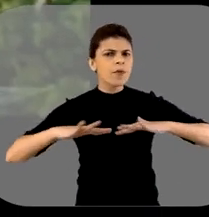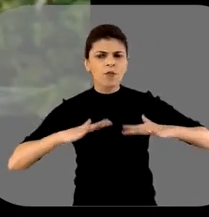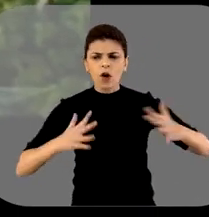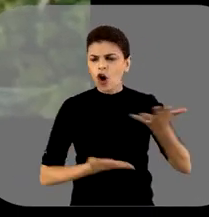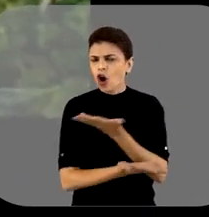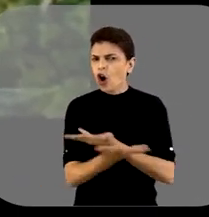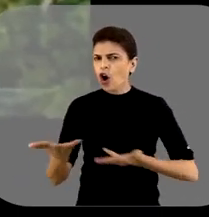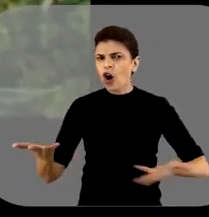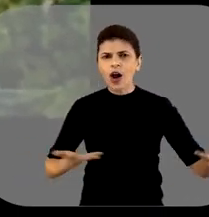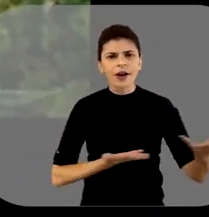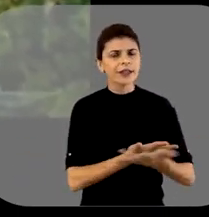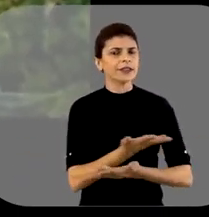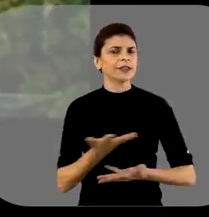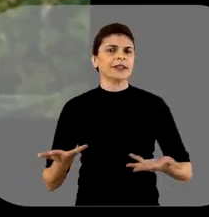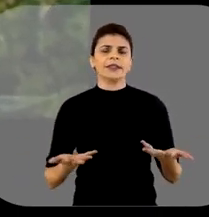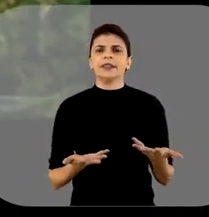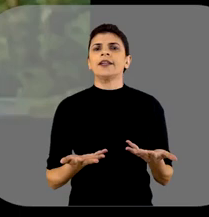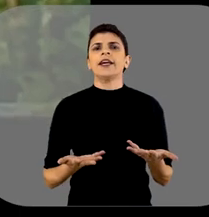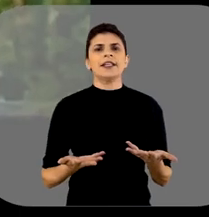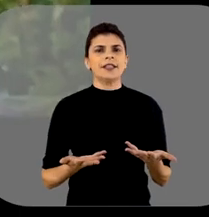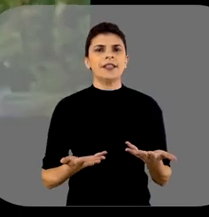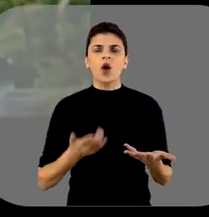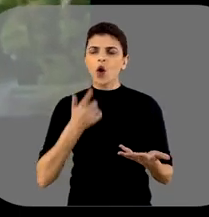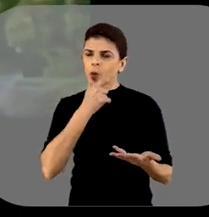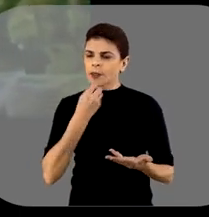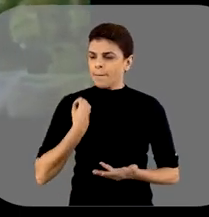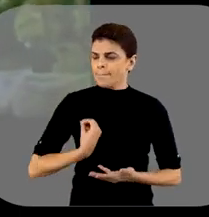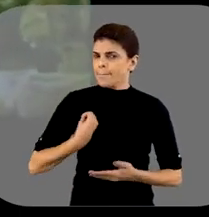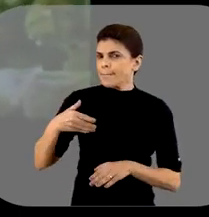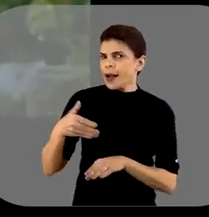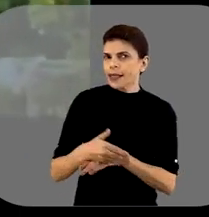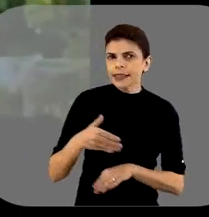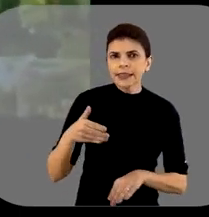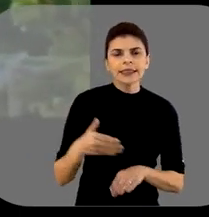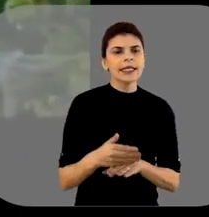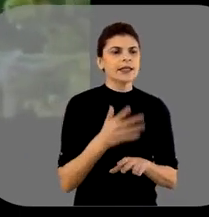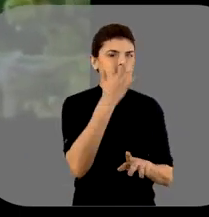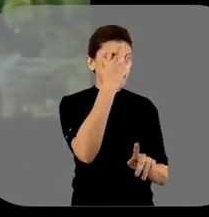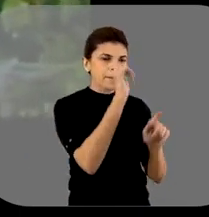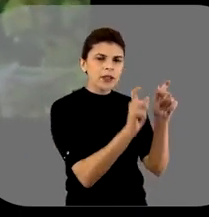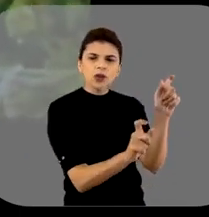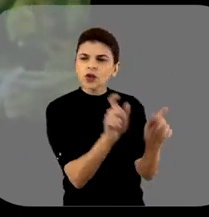do coletivo, né? a construção participativa